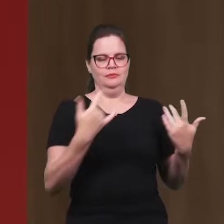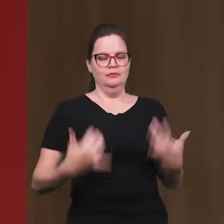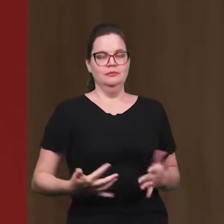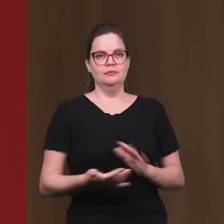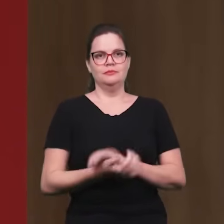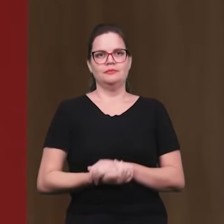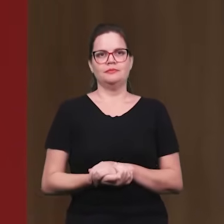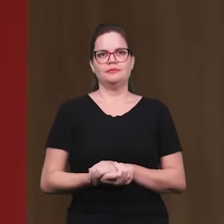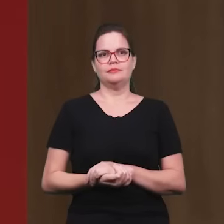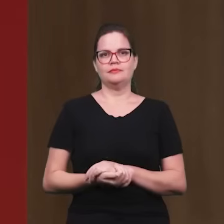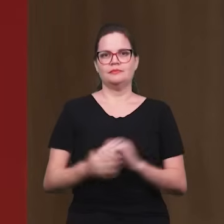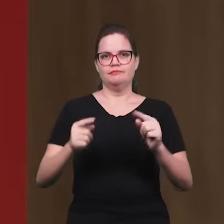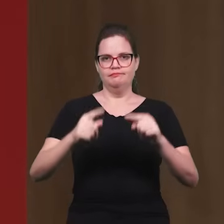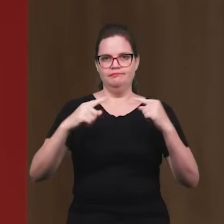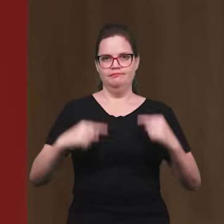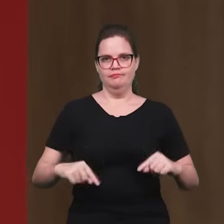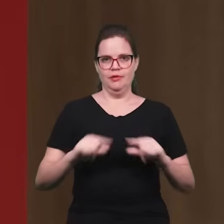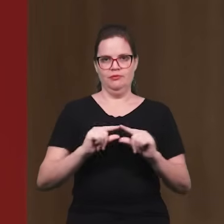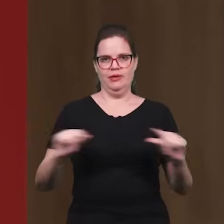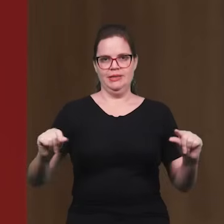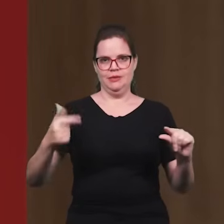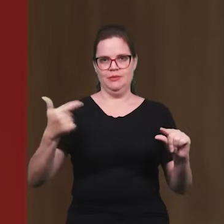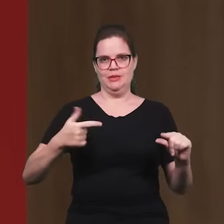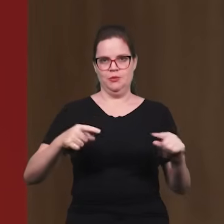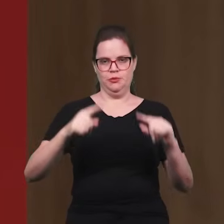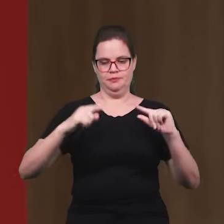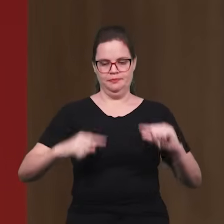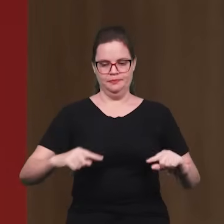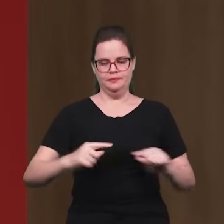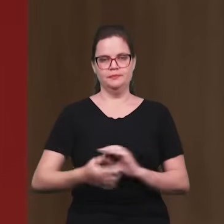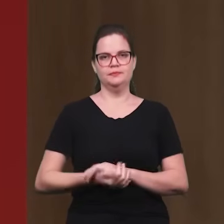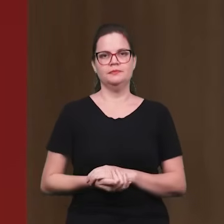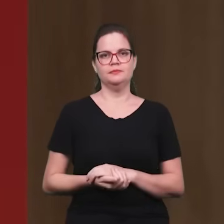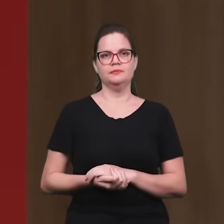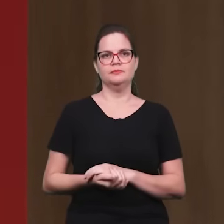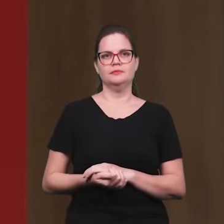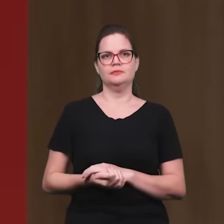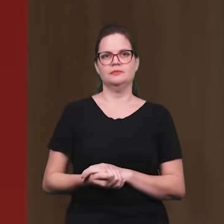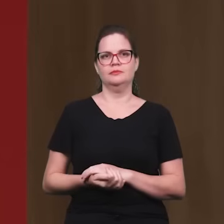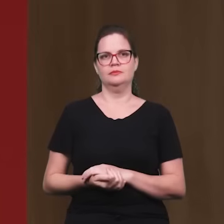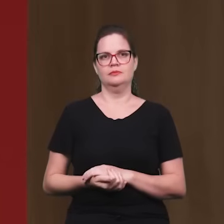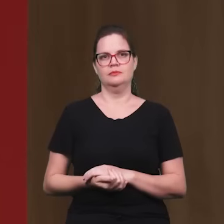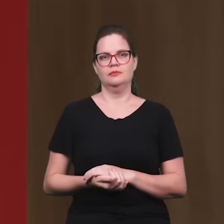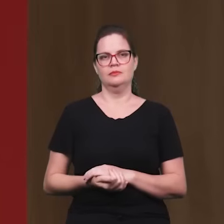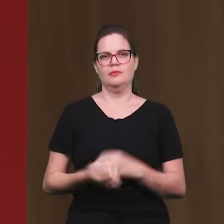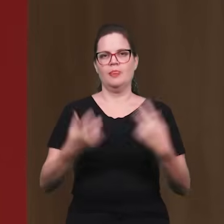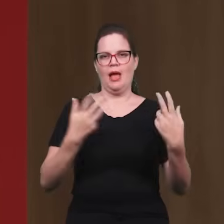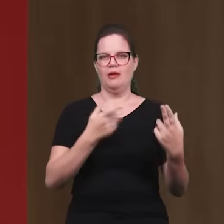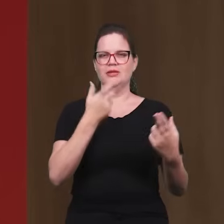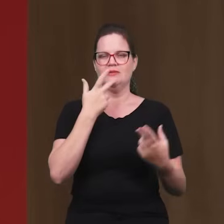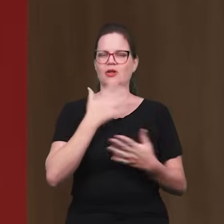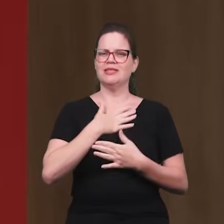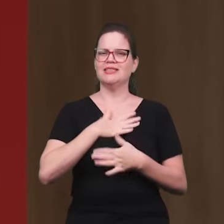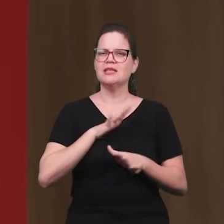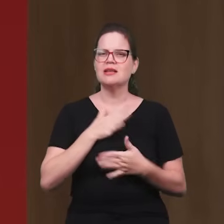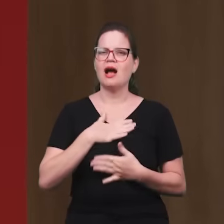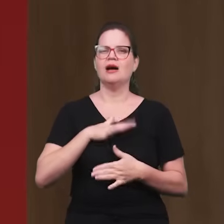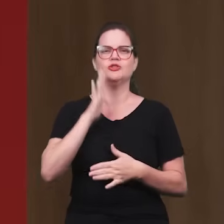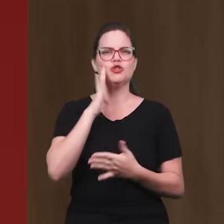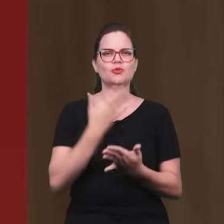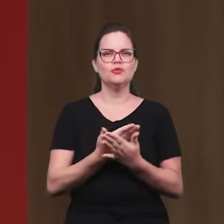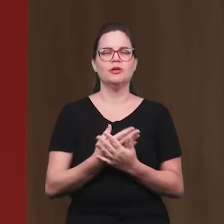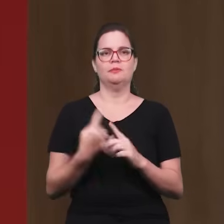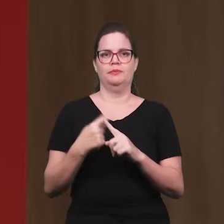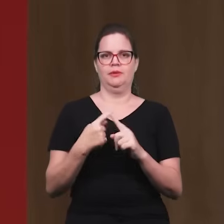a segunda parte do versículo, porque esse descanso, como vocês já falaram, porque